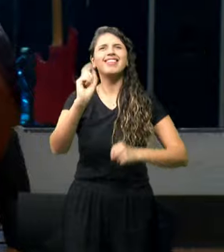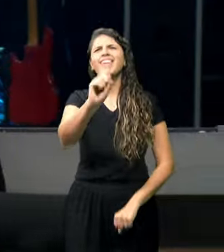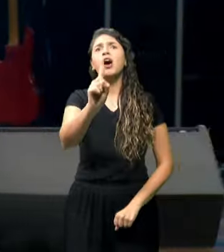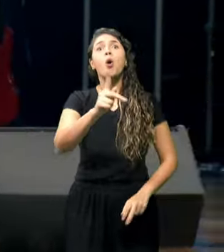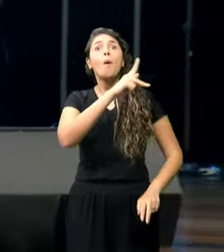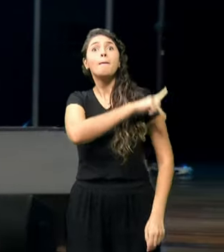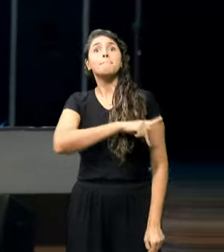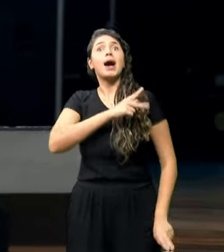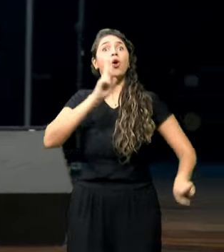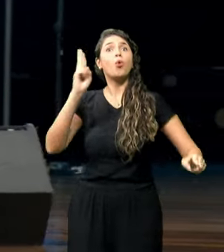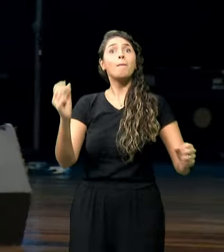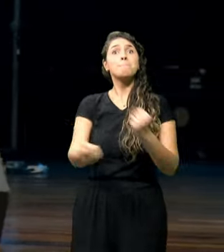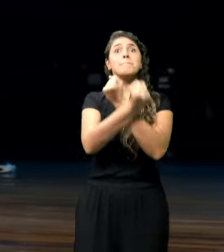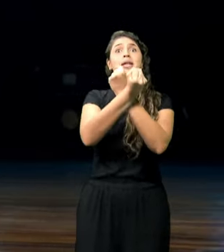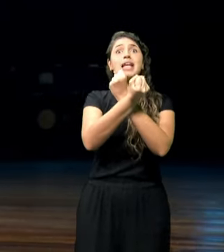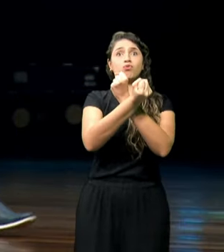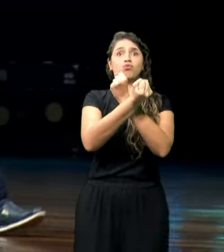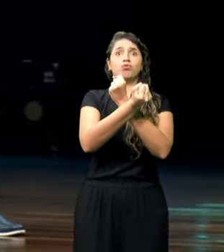meu irmão?